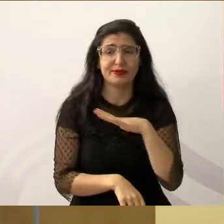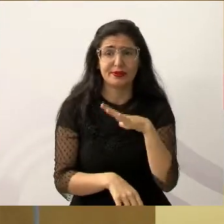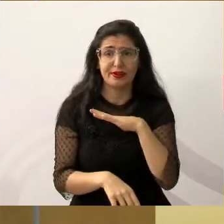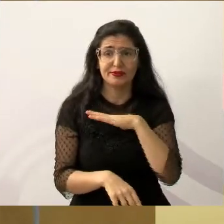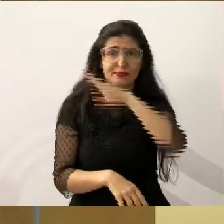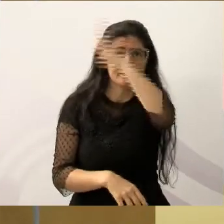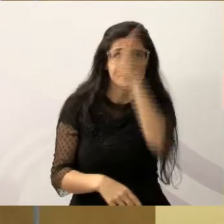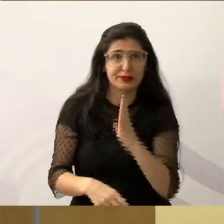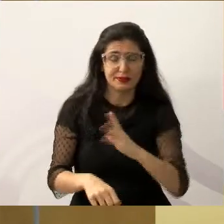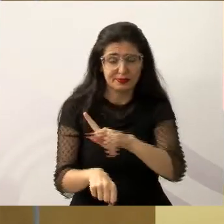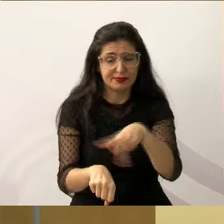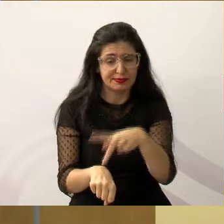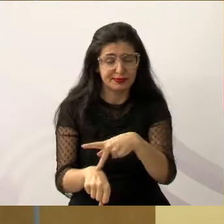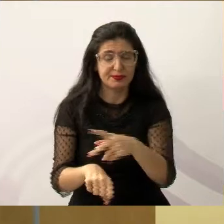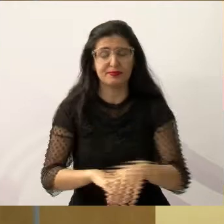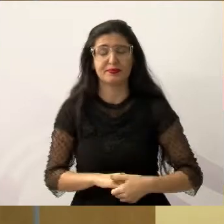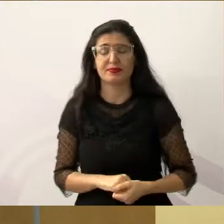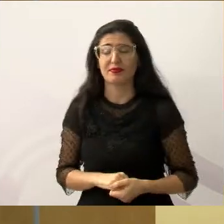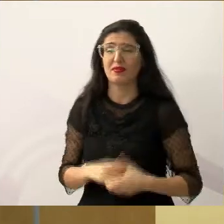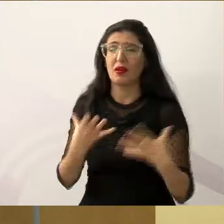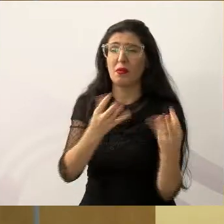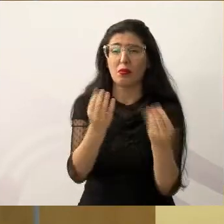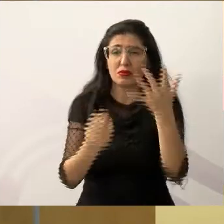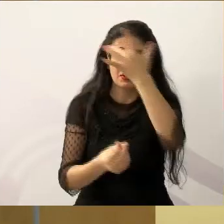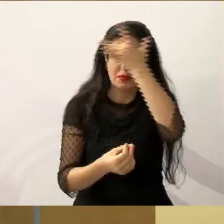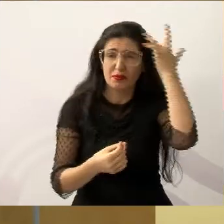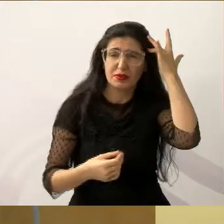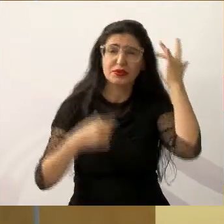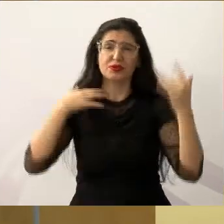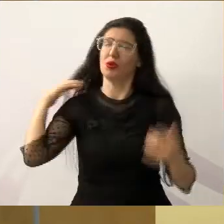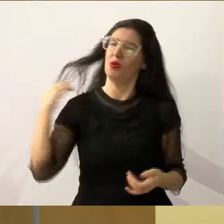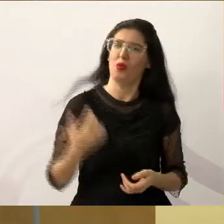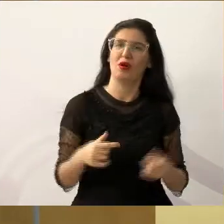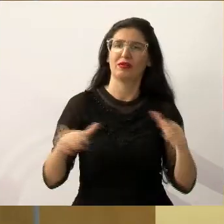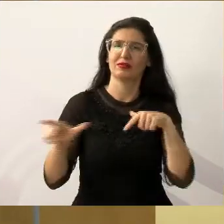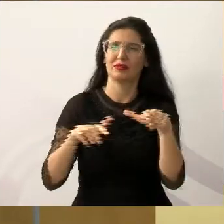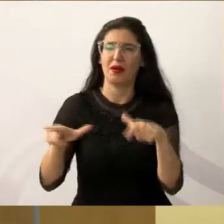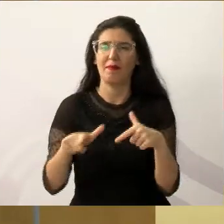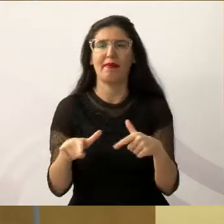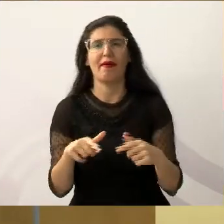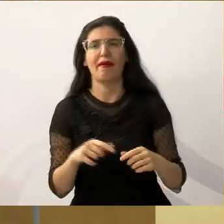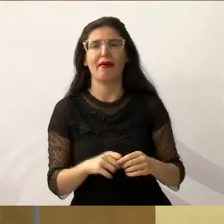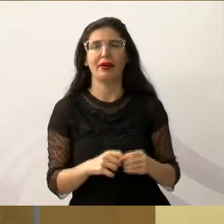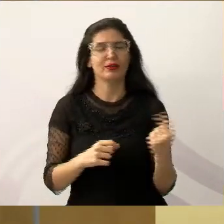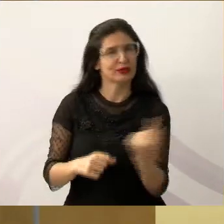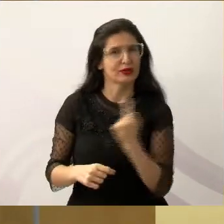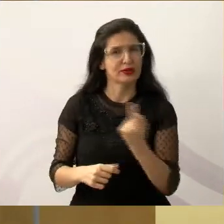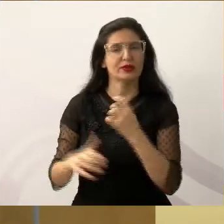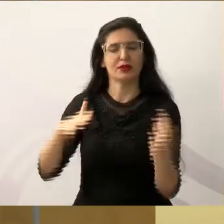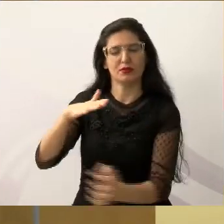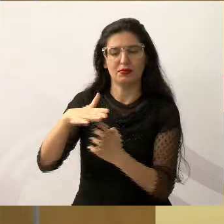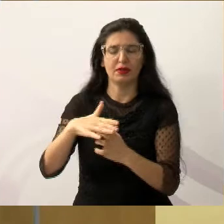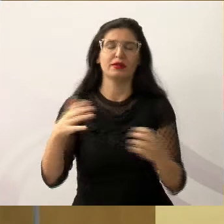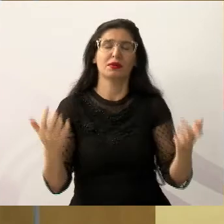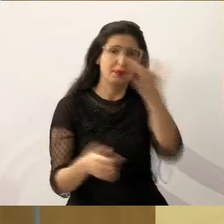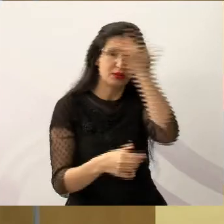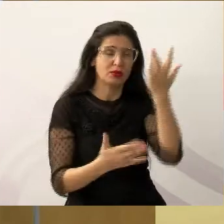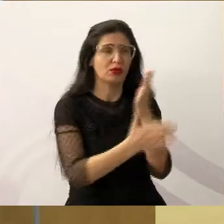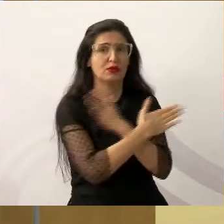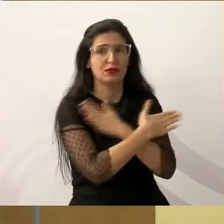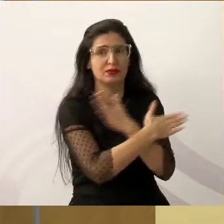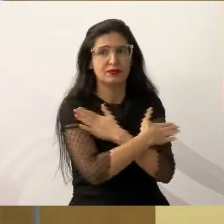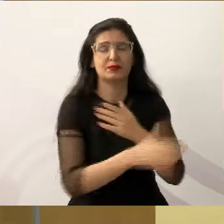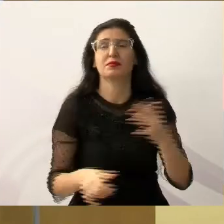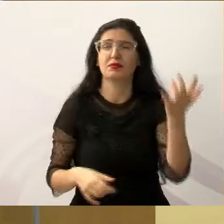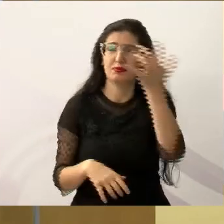Assim como tantos trabalhadores informais, desempregados, os MEIs, que são os microempresários individuais,